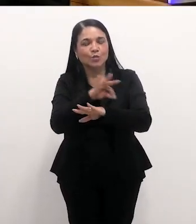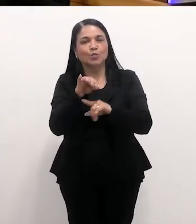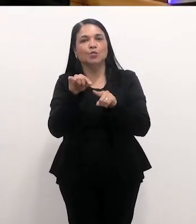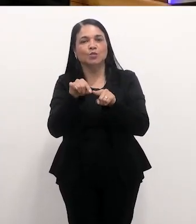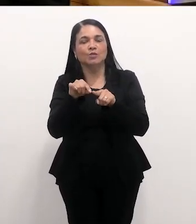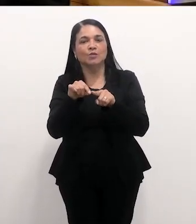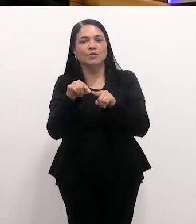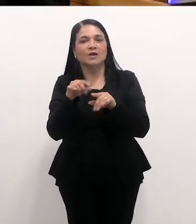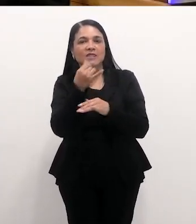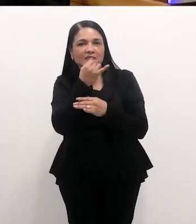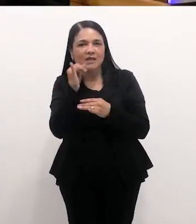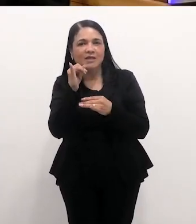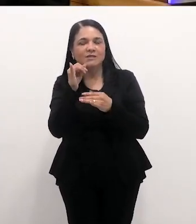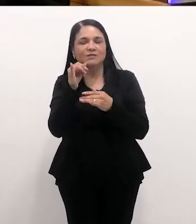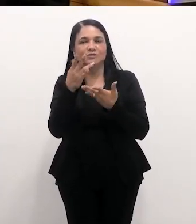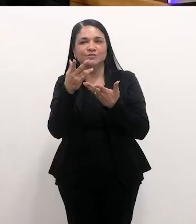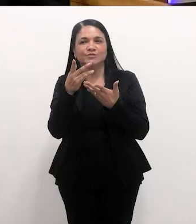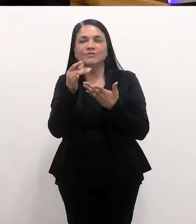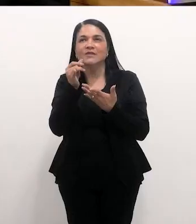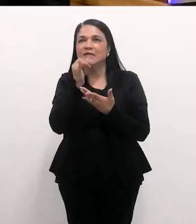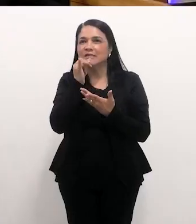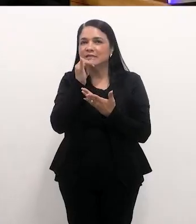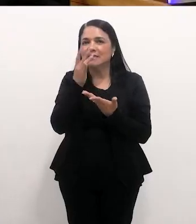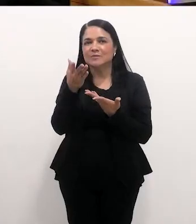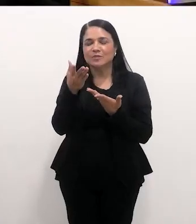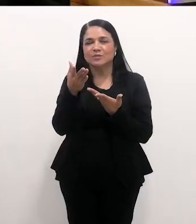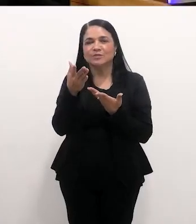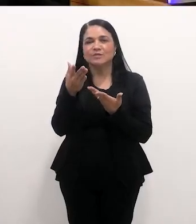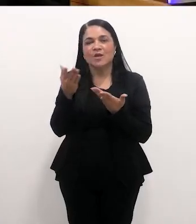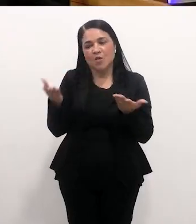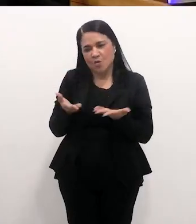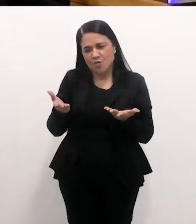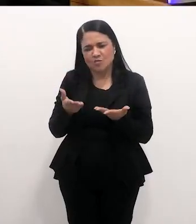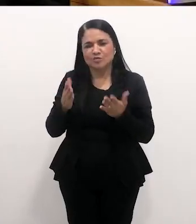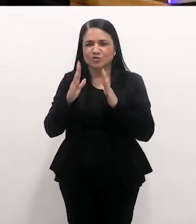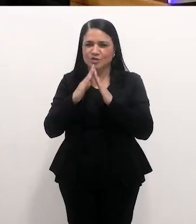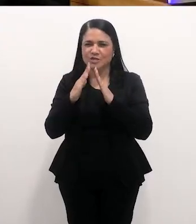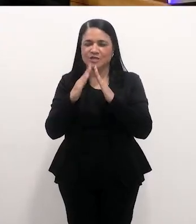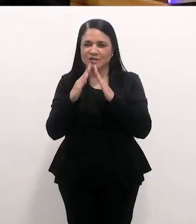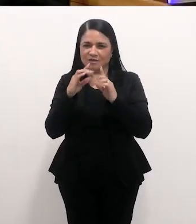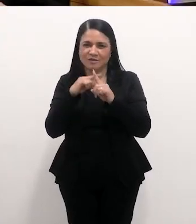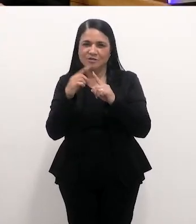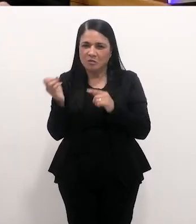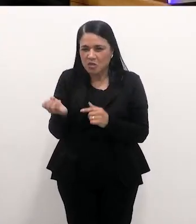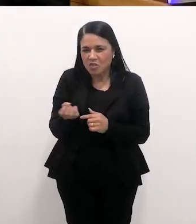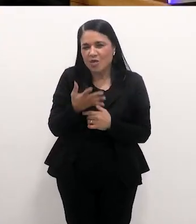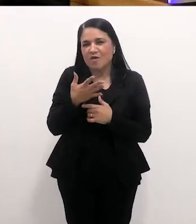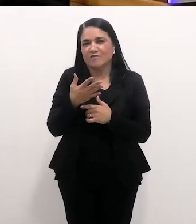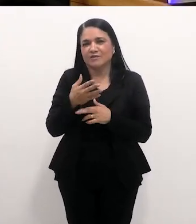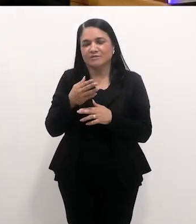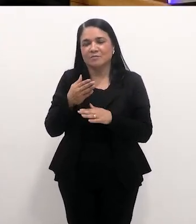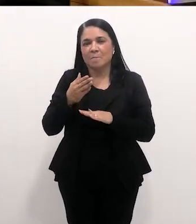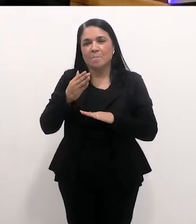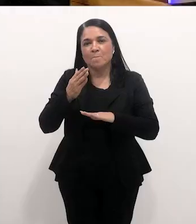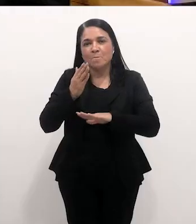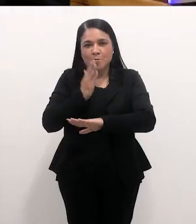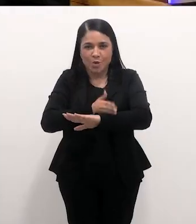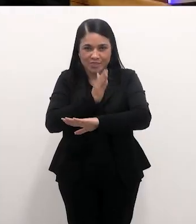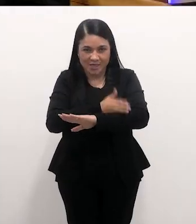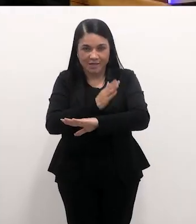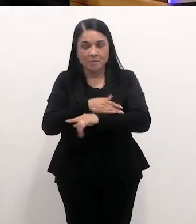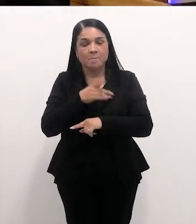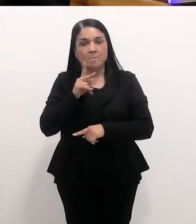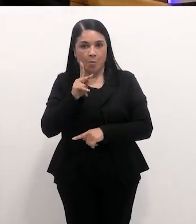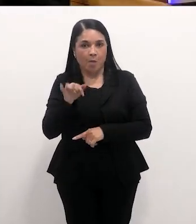têm arquitetura italiana. E agora, recentemente, digamos assim, as igrejas são mais modernas. E falando em igreja, meu